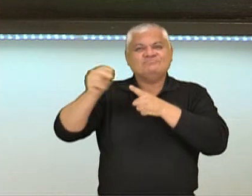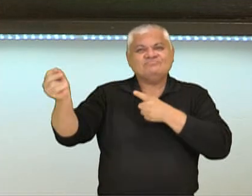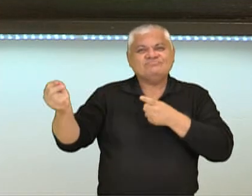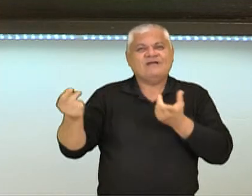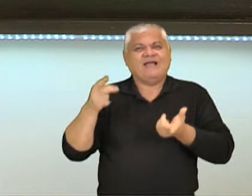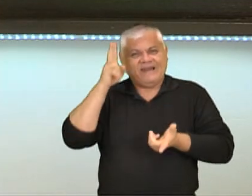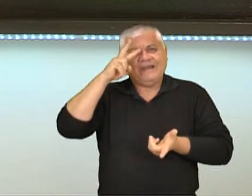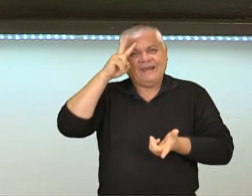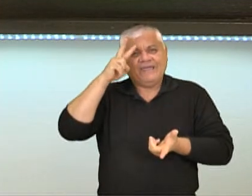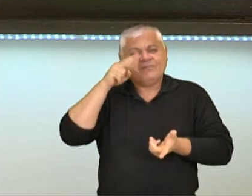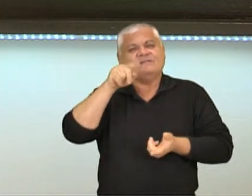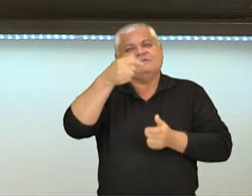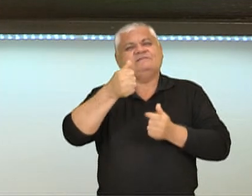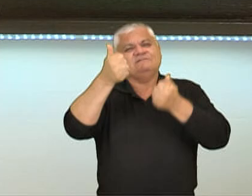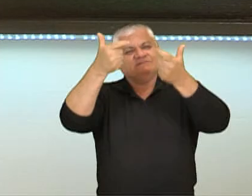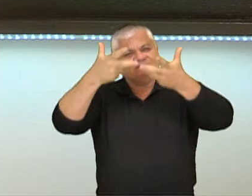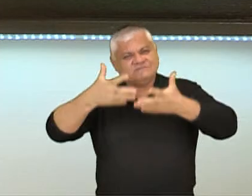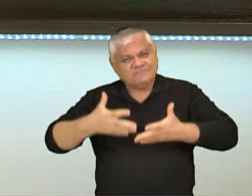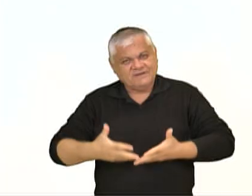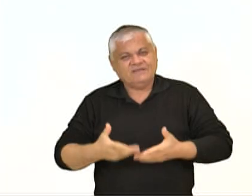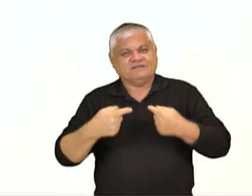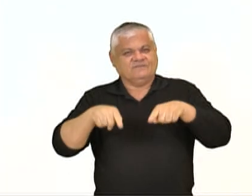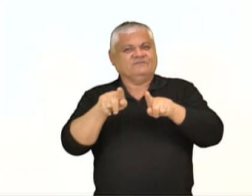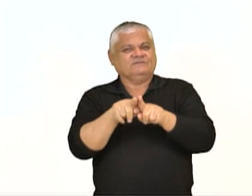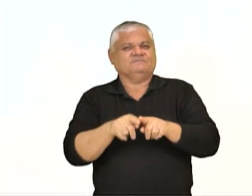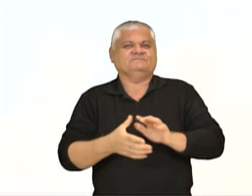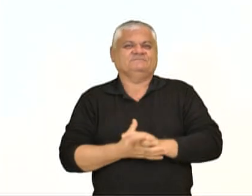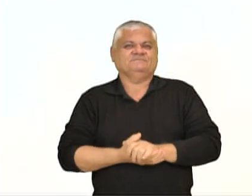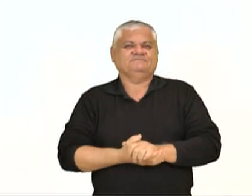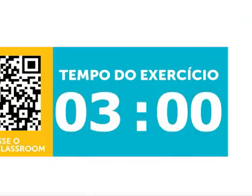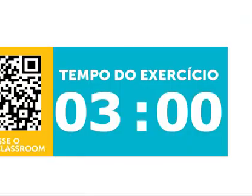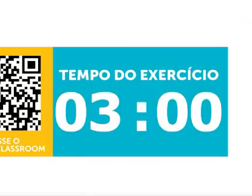consegue lembrar, tenta relatar. Nós já voltamos.